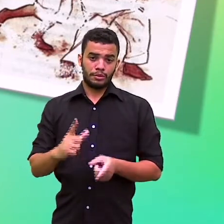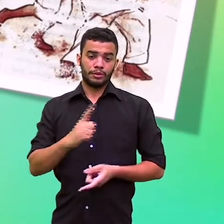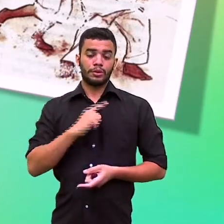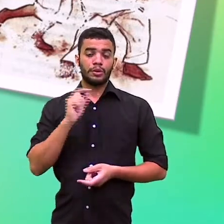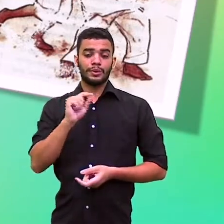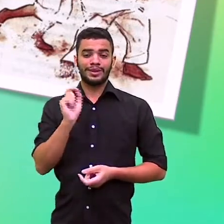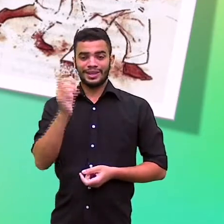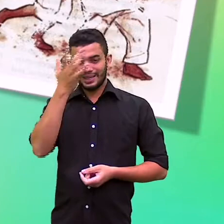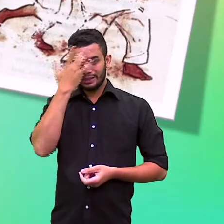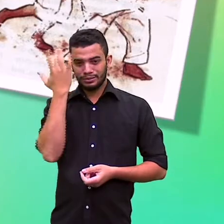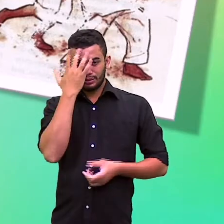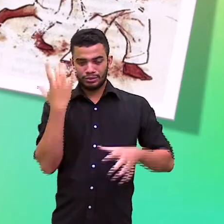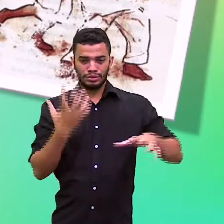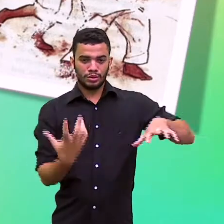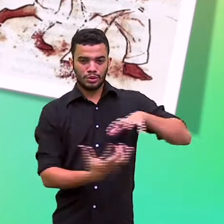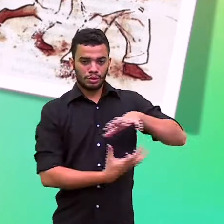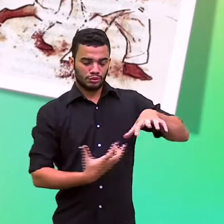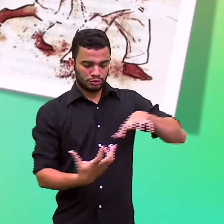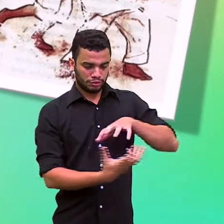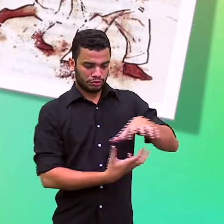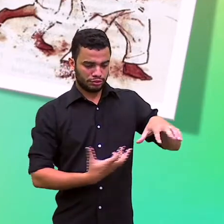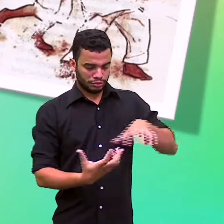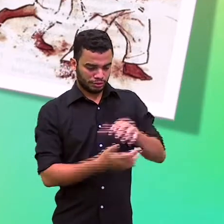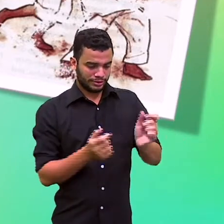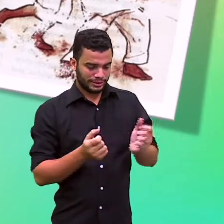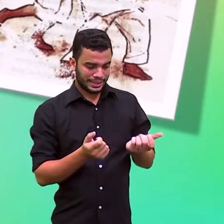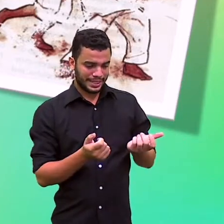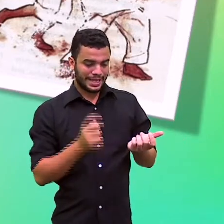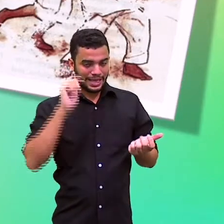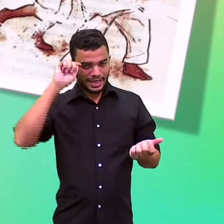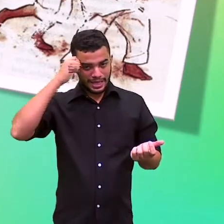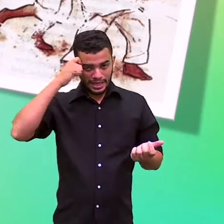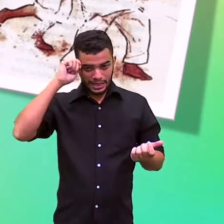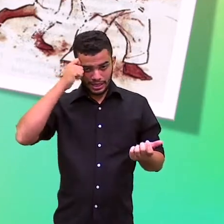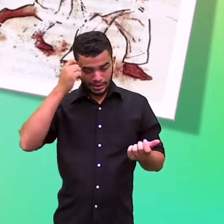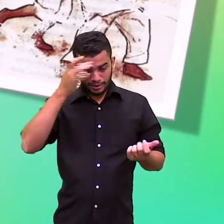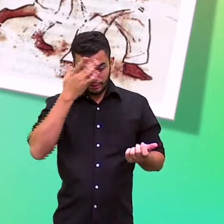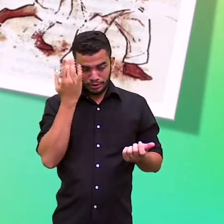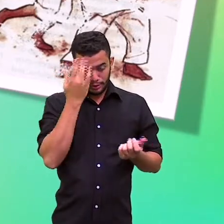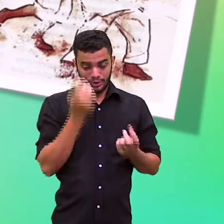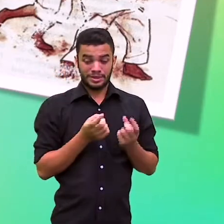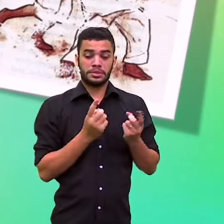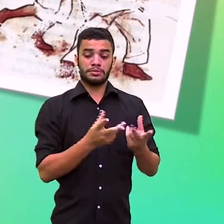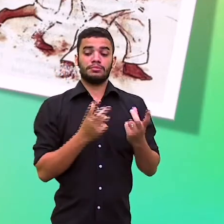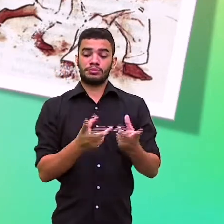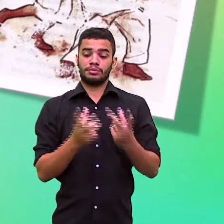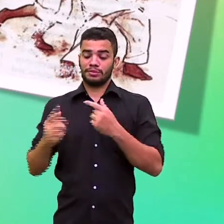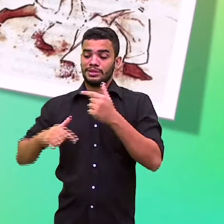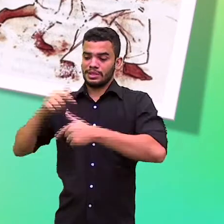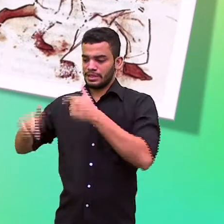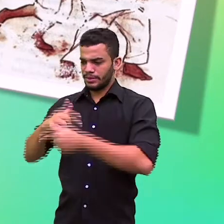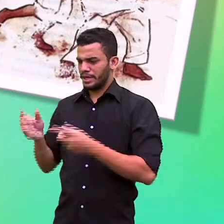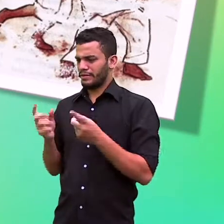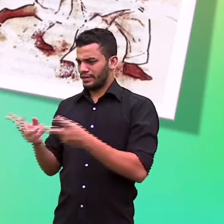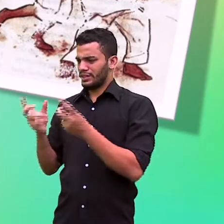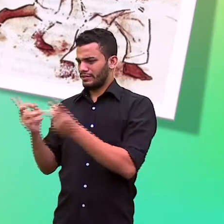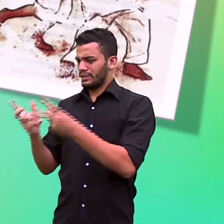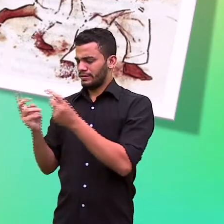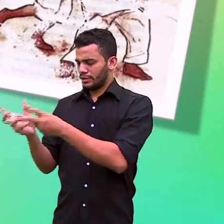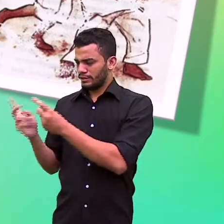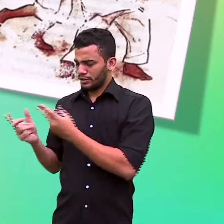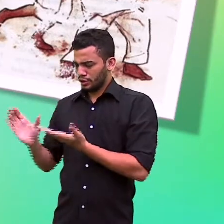os negros de ganho, vendiam produtos pela região e entregavam a metade que recebiam para os seus